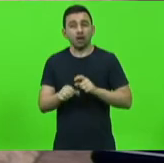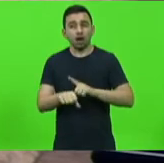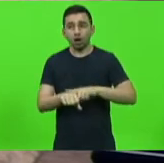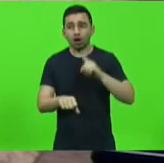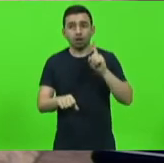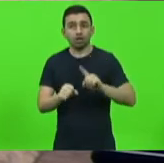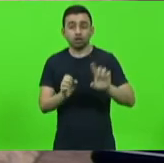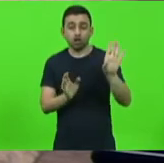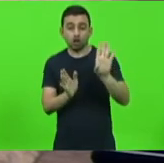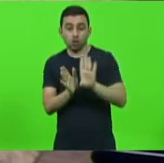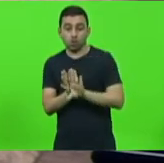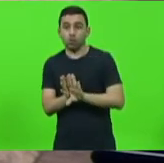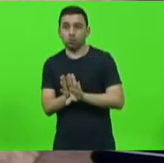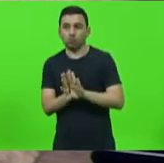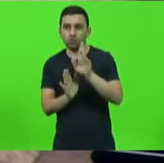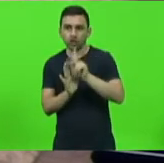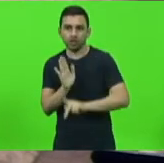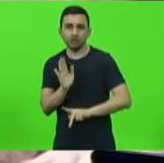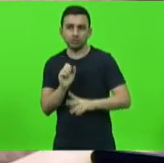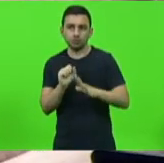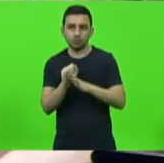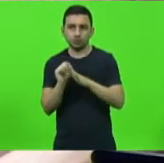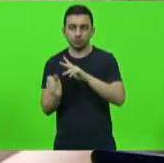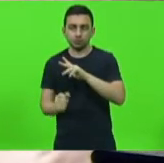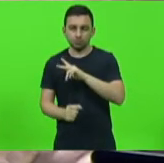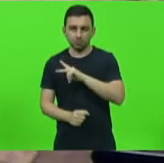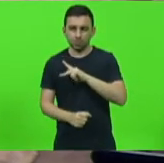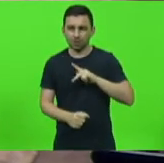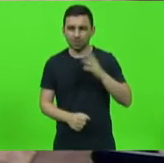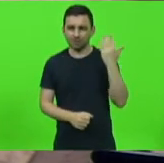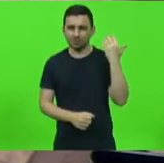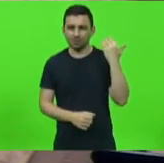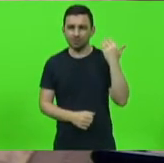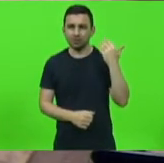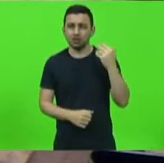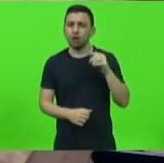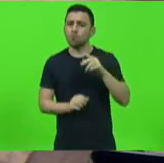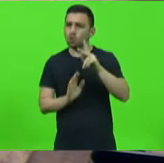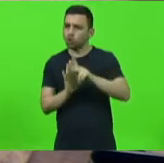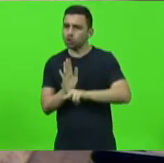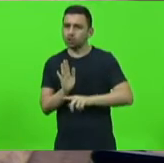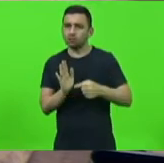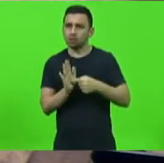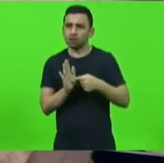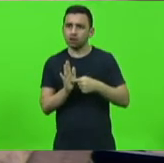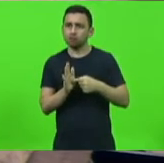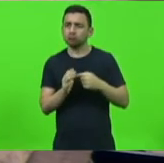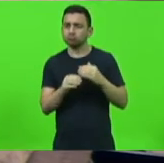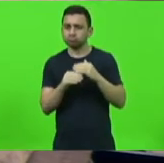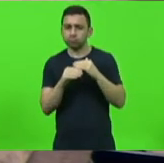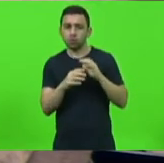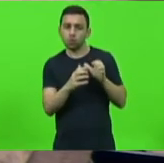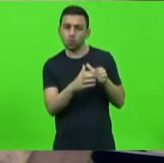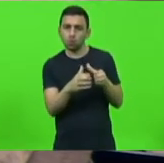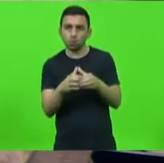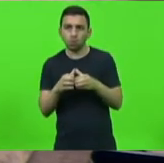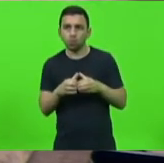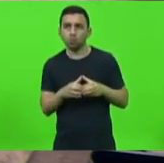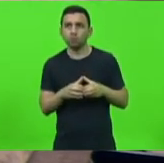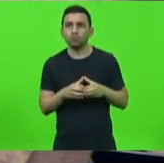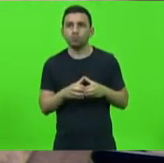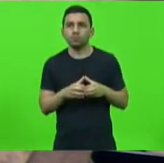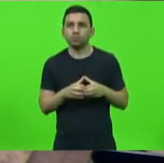segurança pública, primeiro, esse projeto foi consensado com as categorias.